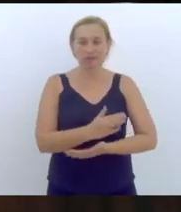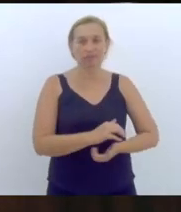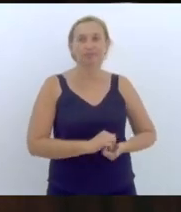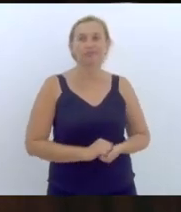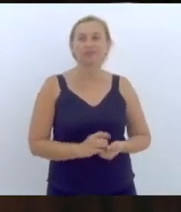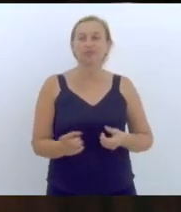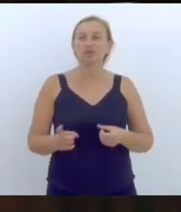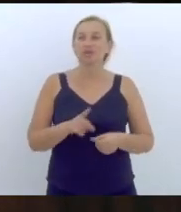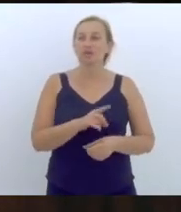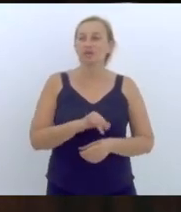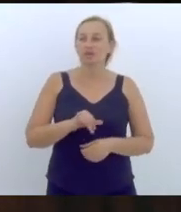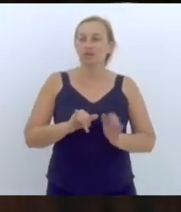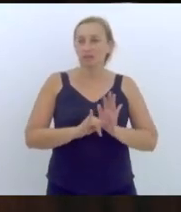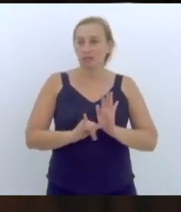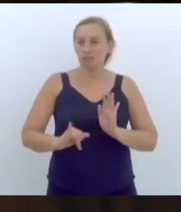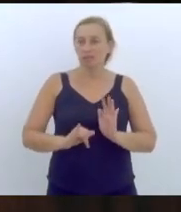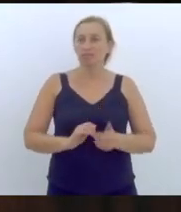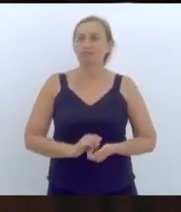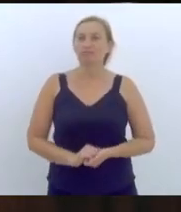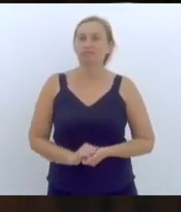Aprovado. Vai à publicação.